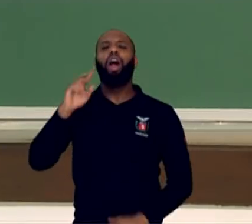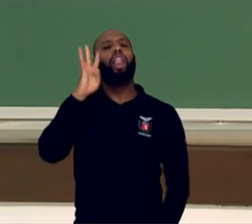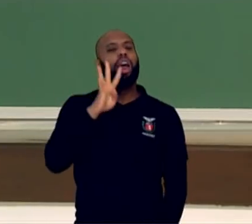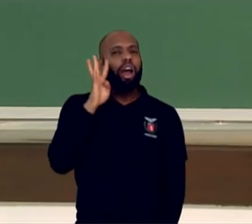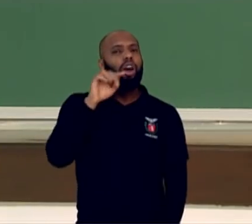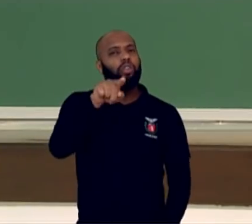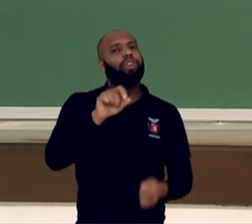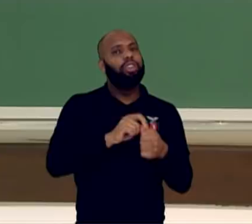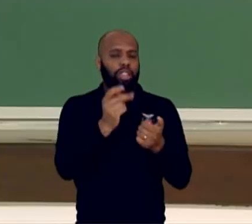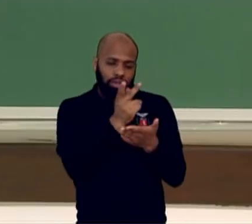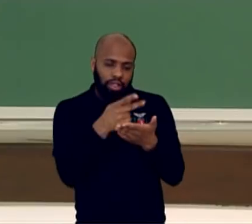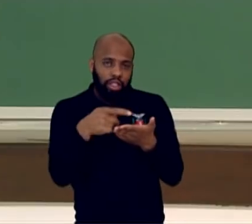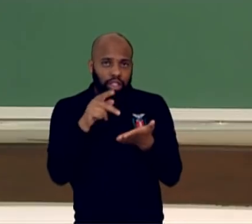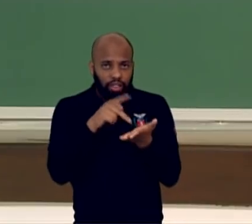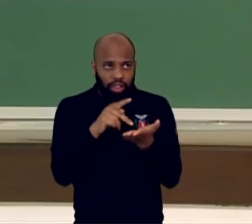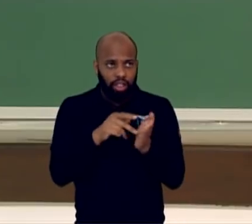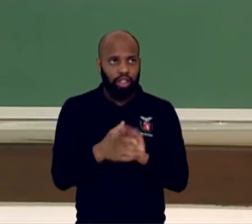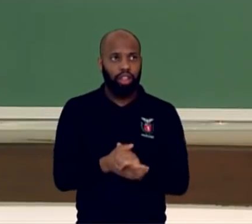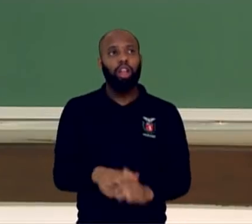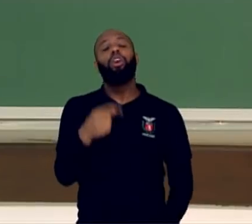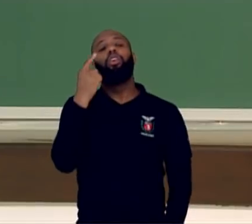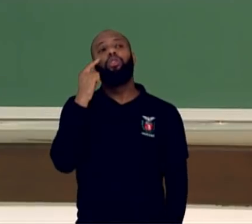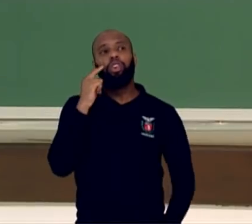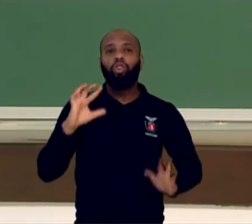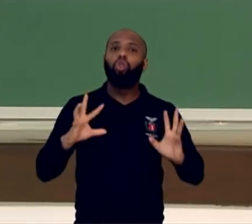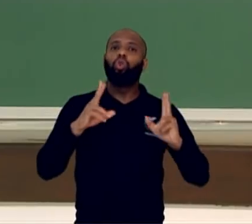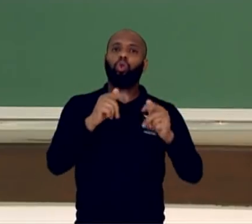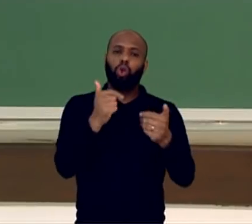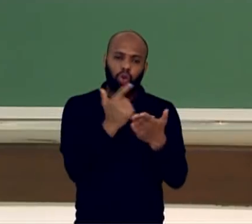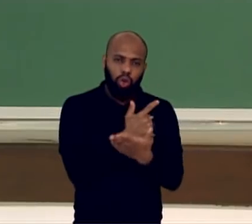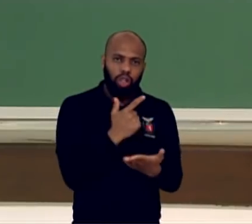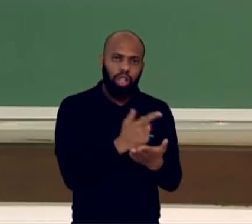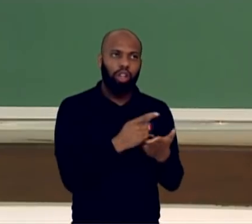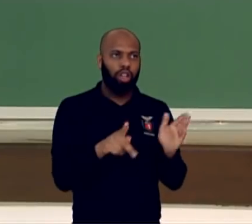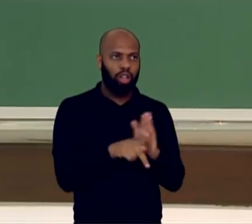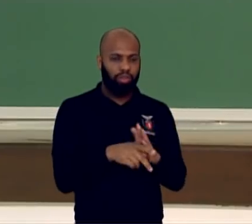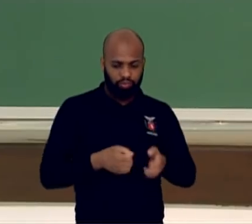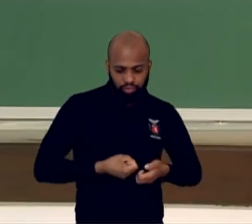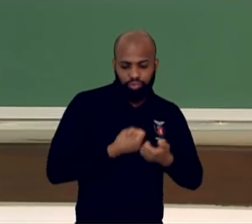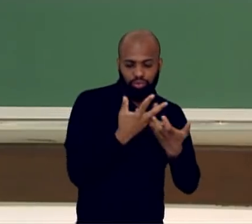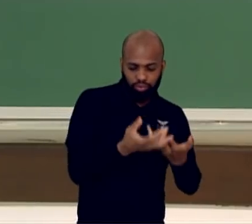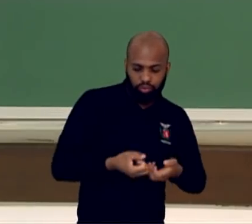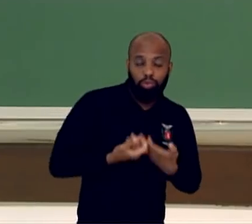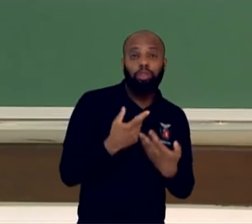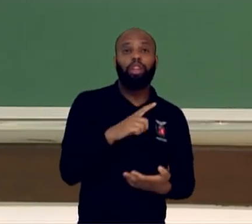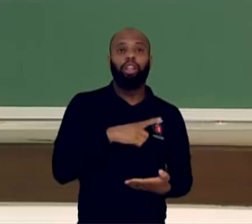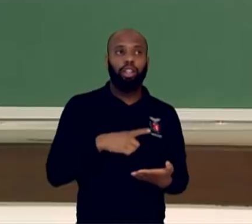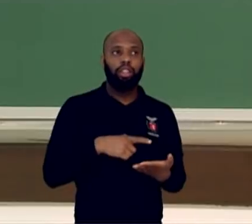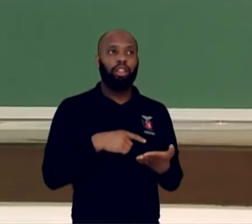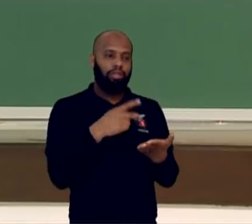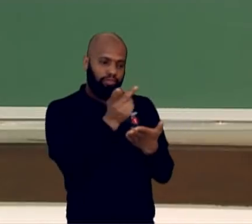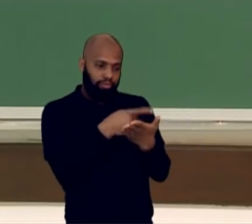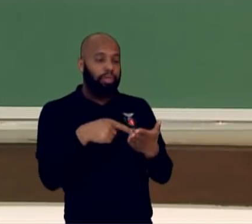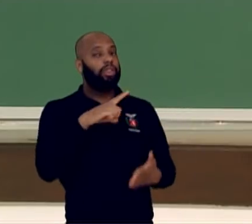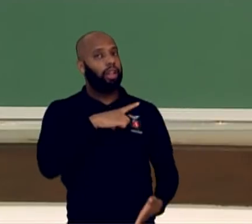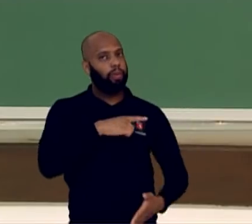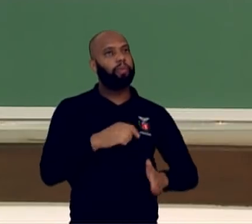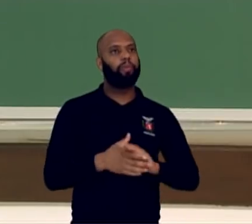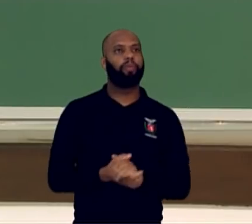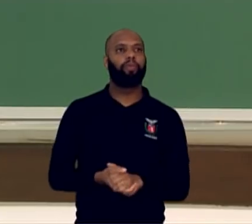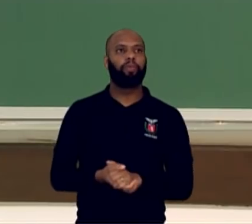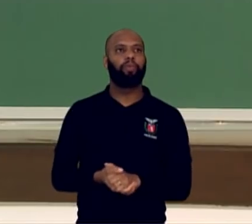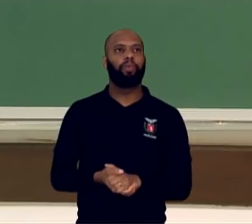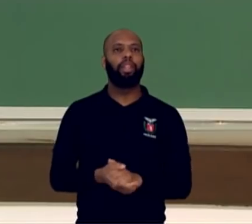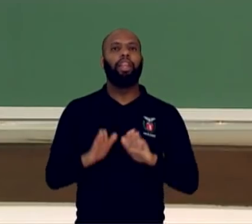fazer uma ilustração, né? Vejam, todos os livrinhos de poemas têm ilustrações, né?